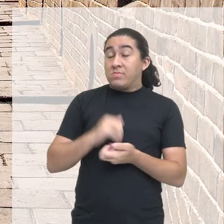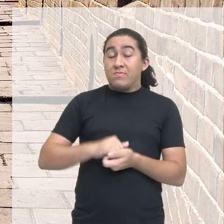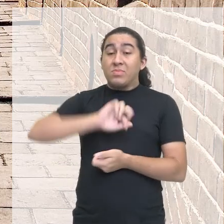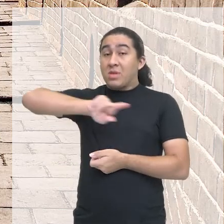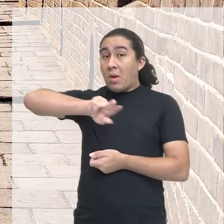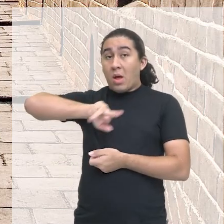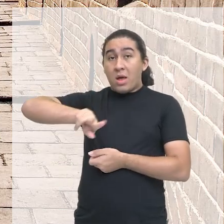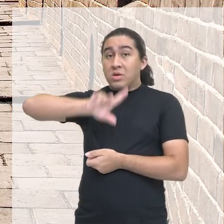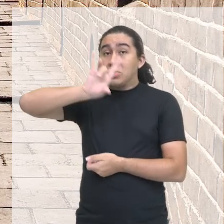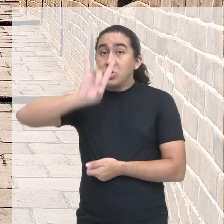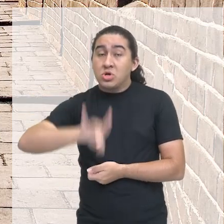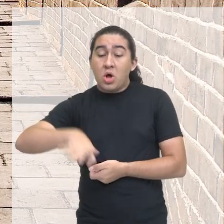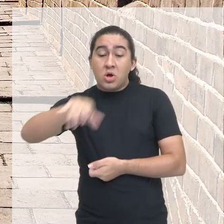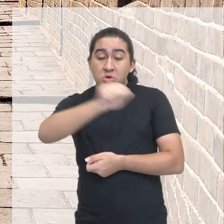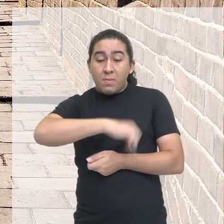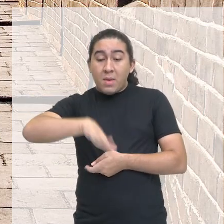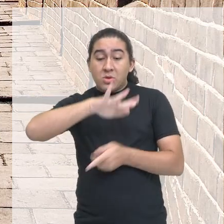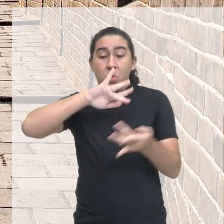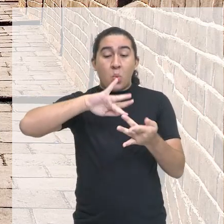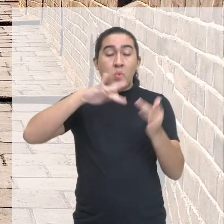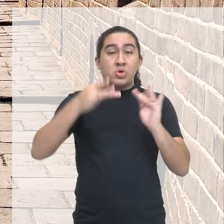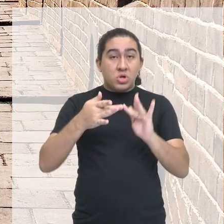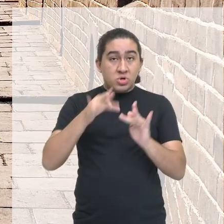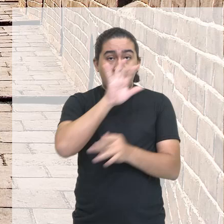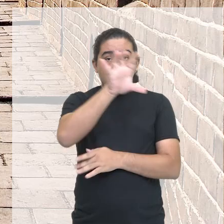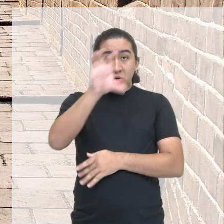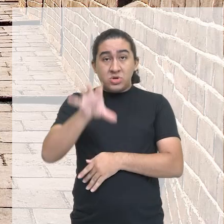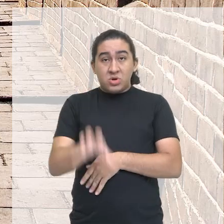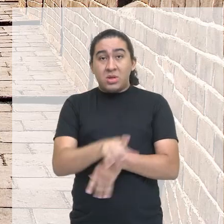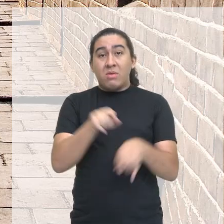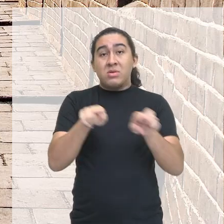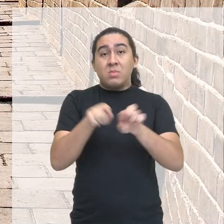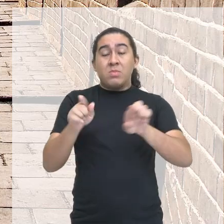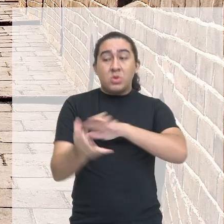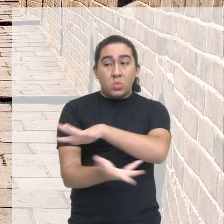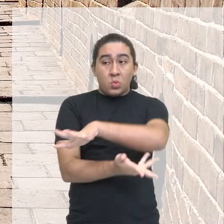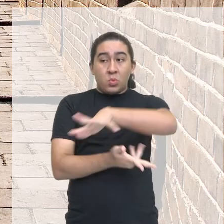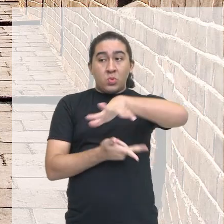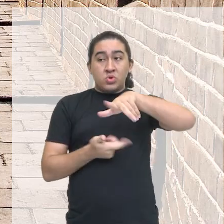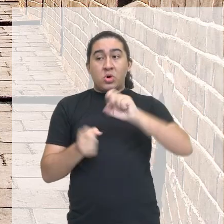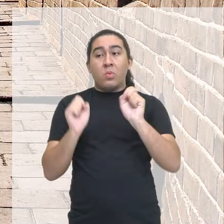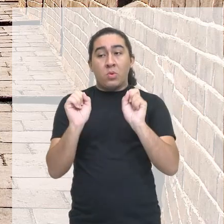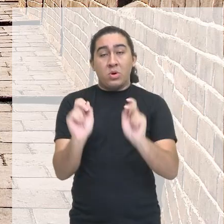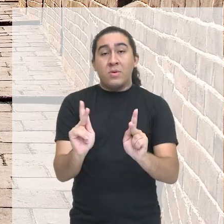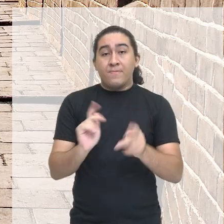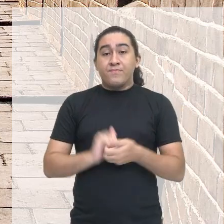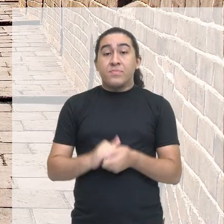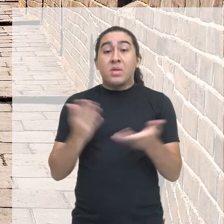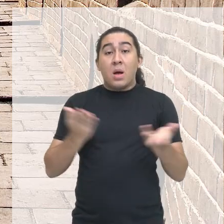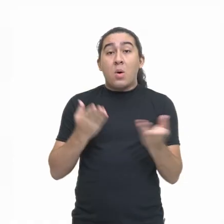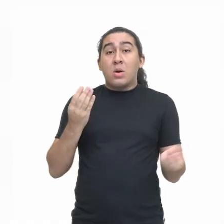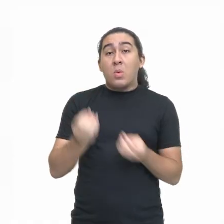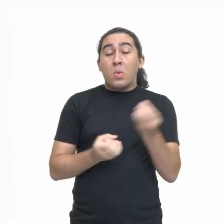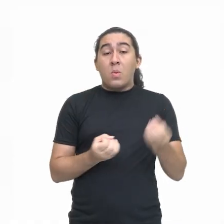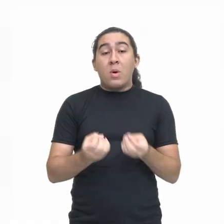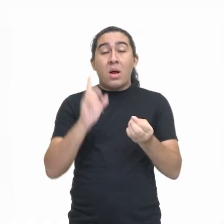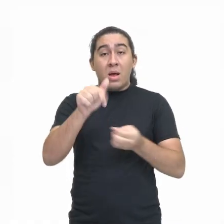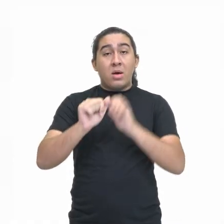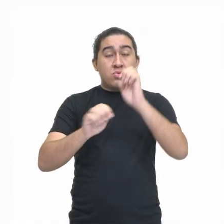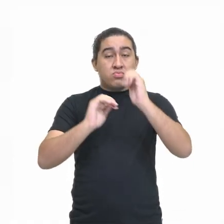no âmbito regional, mas também no âmbito mundial. Vamos à sua evolução